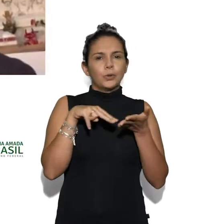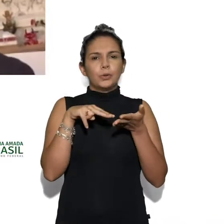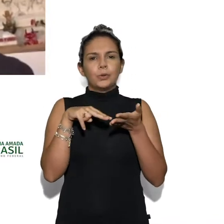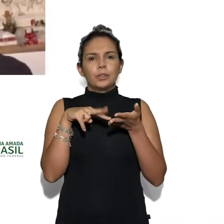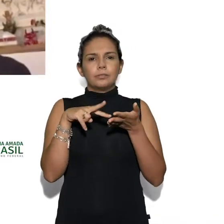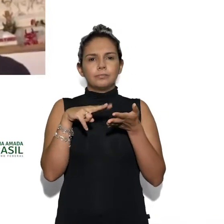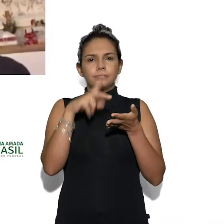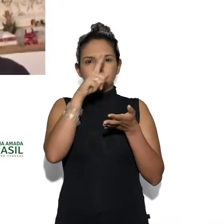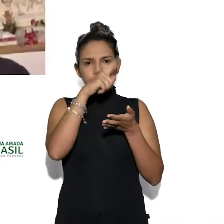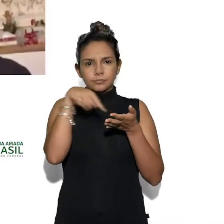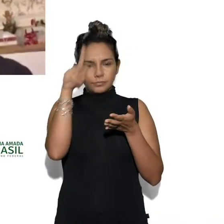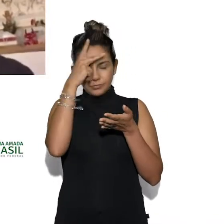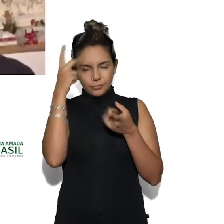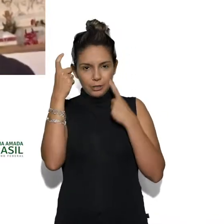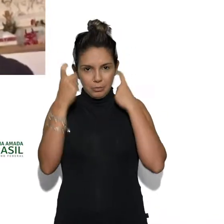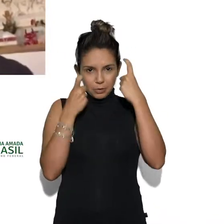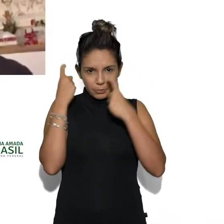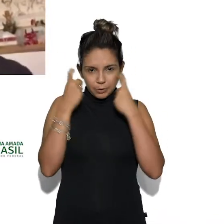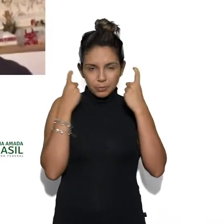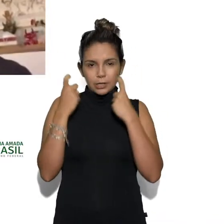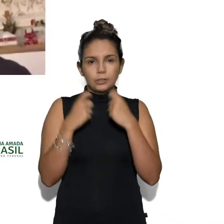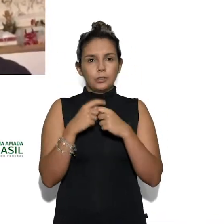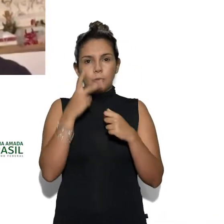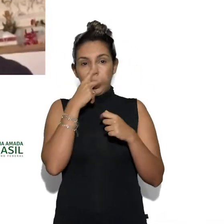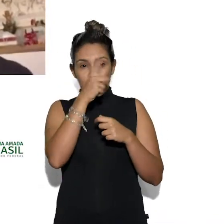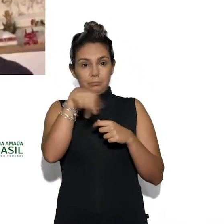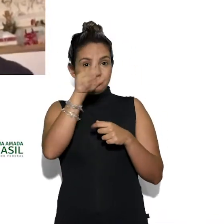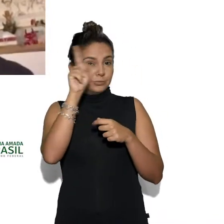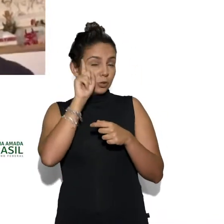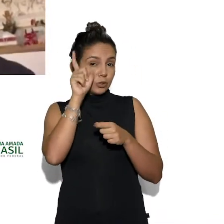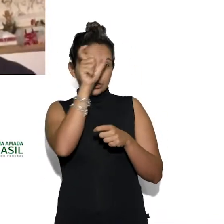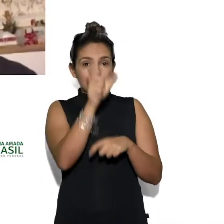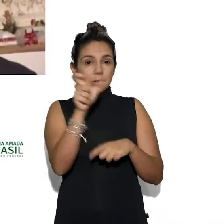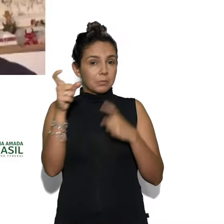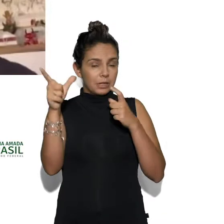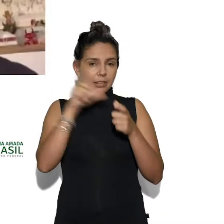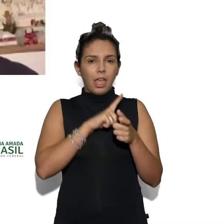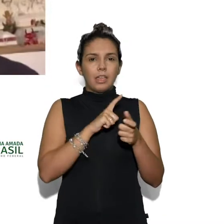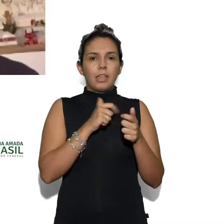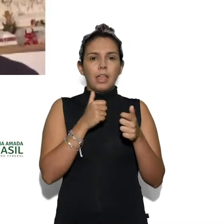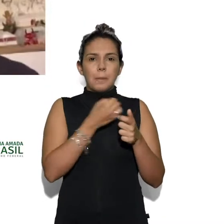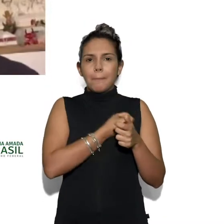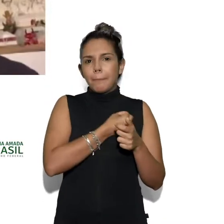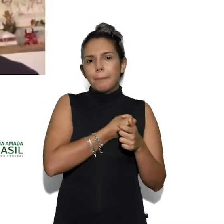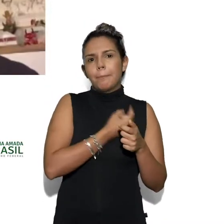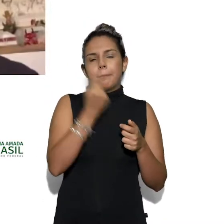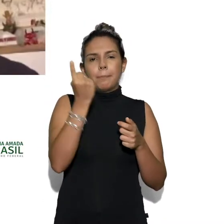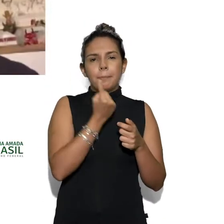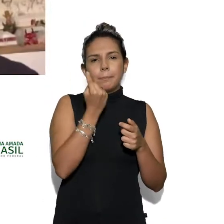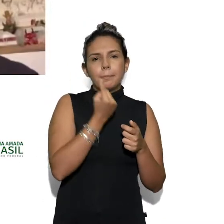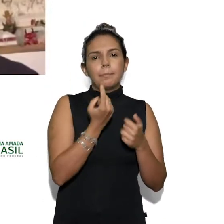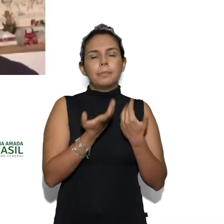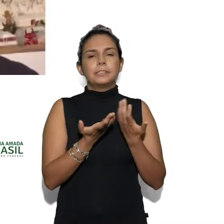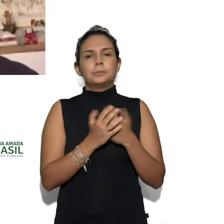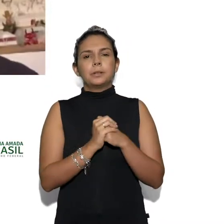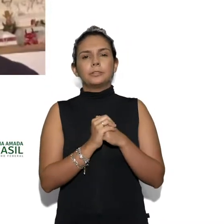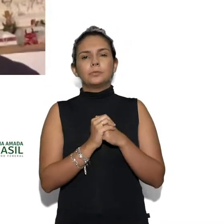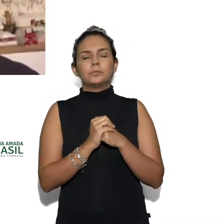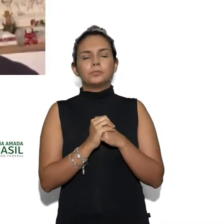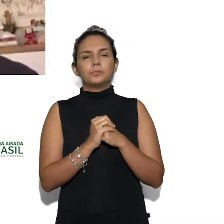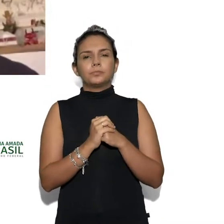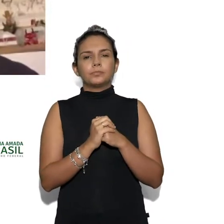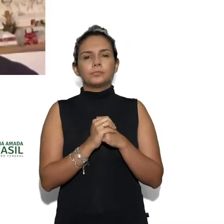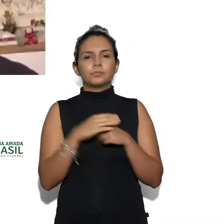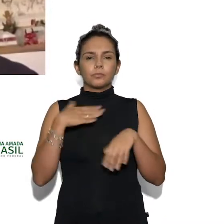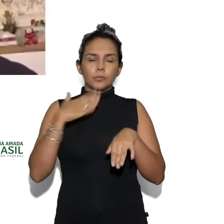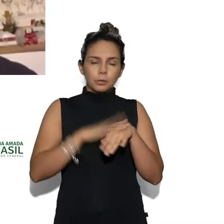figuras preocupadas até, inclusive quase diariamente participando, e isso